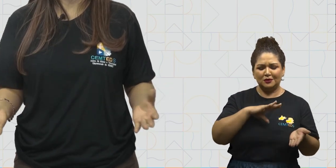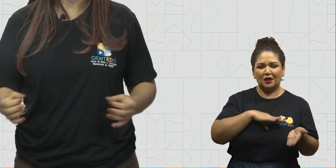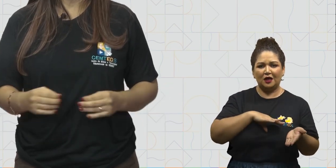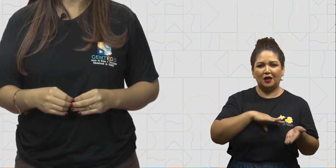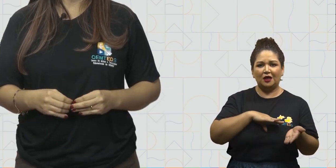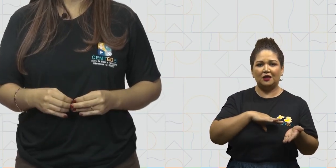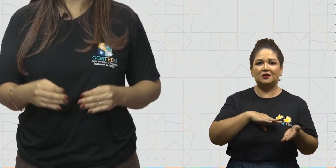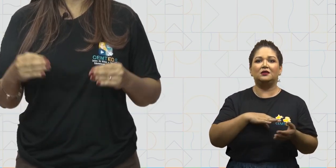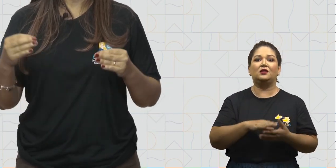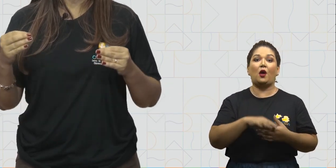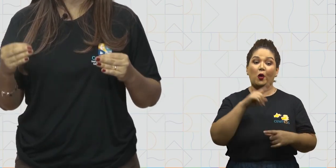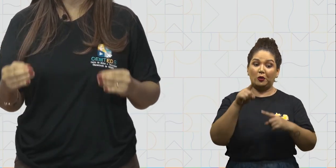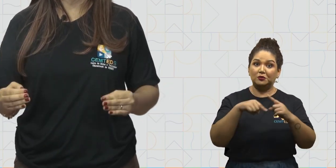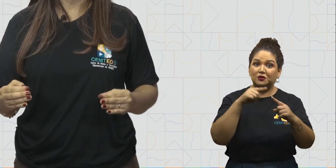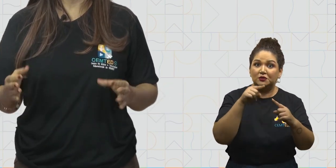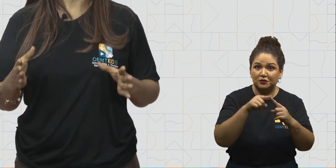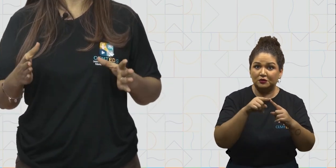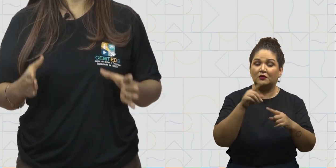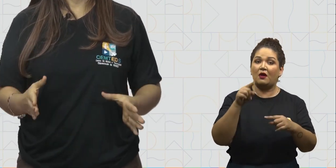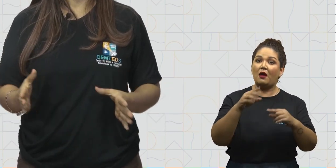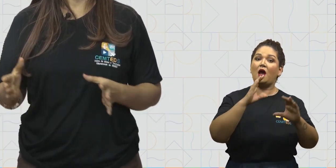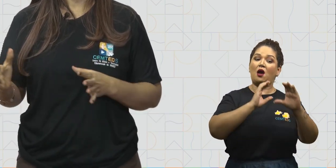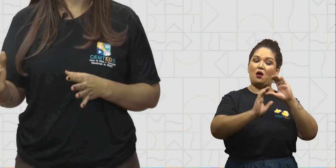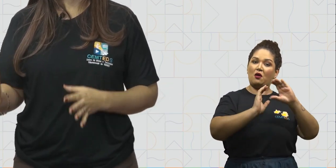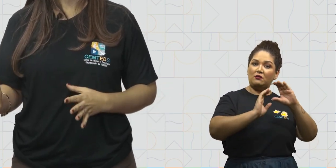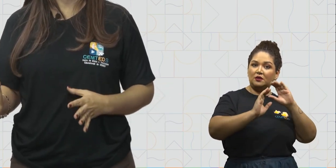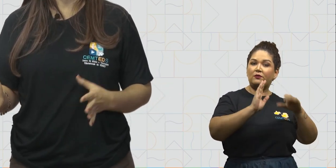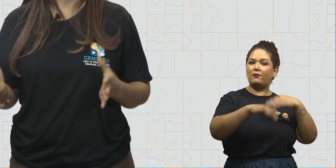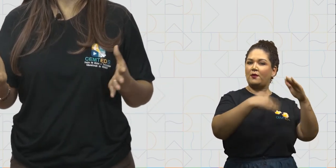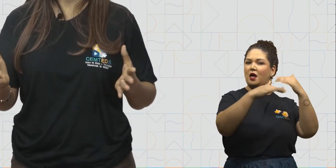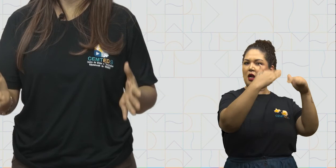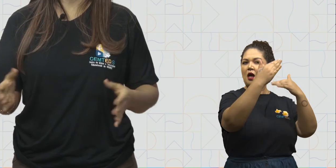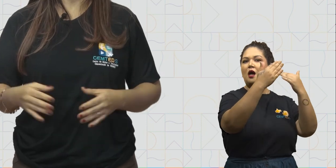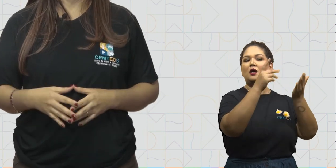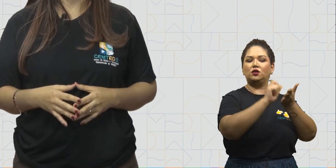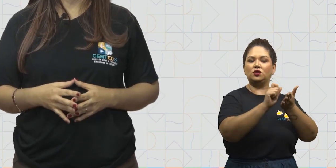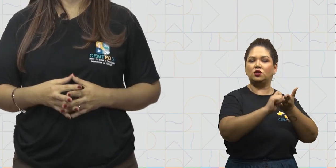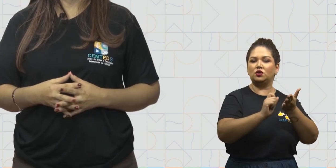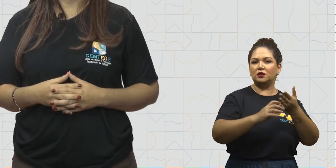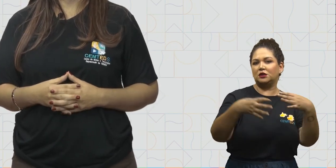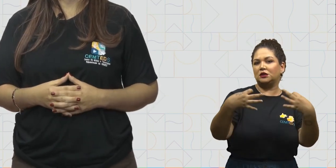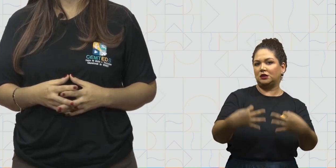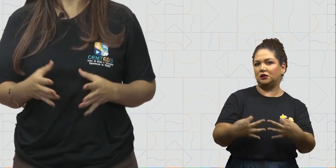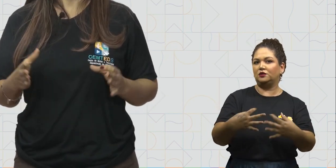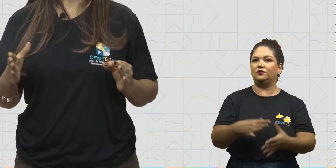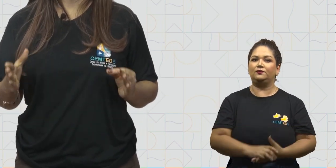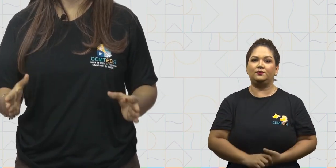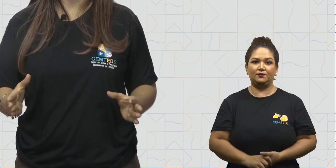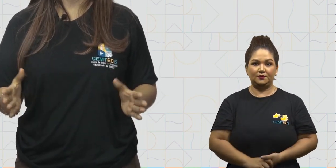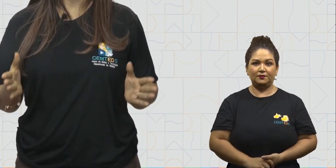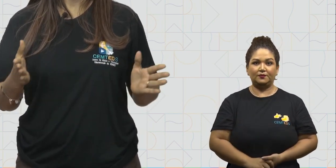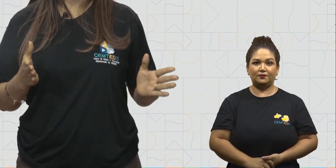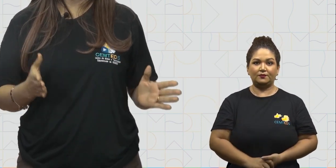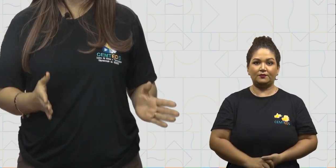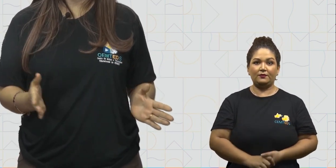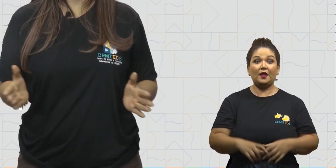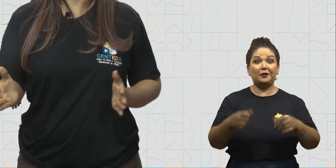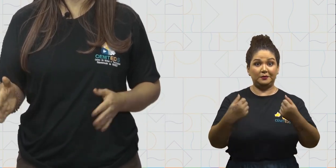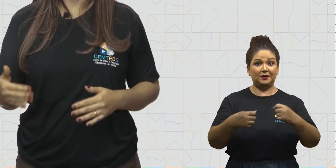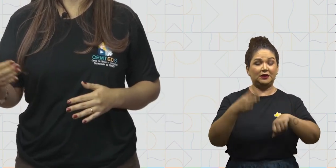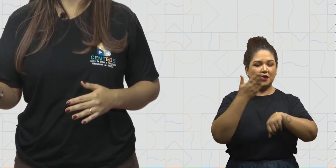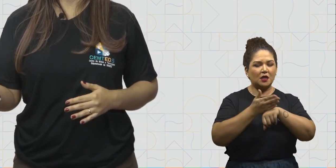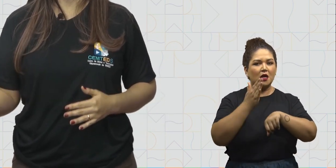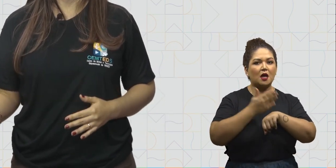quê? Para que você consiga se comunicar melhor e escrever corretamente. Porém, é